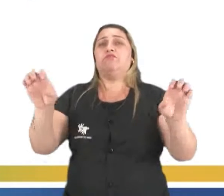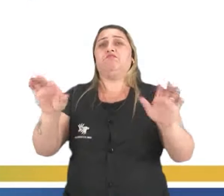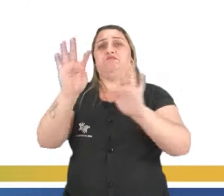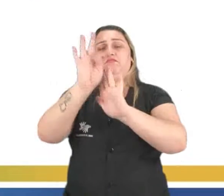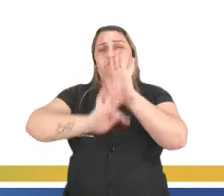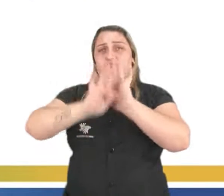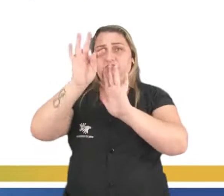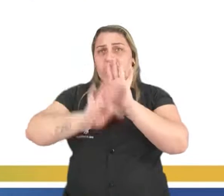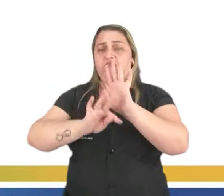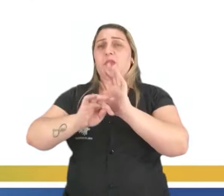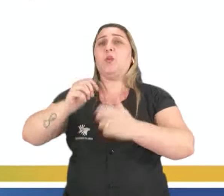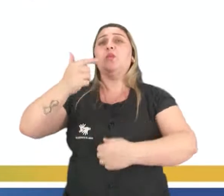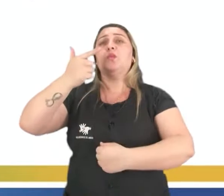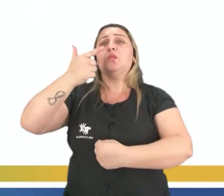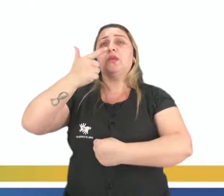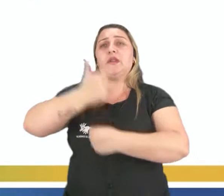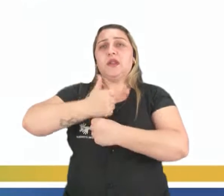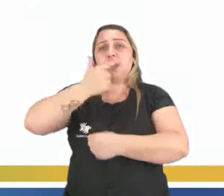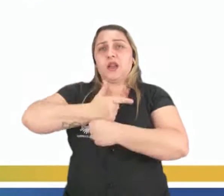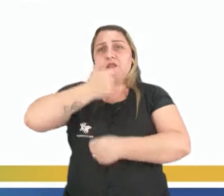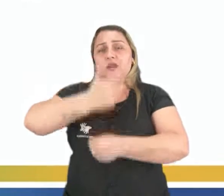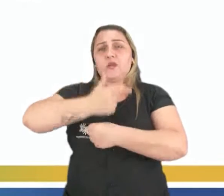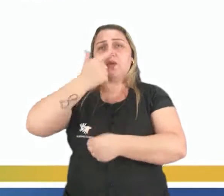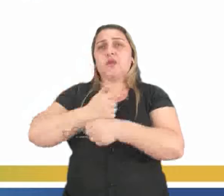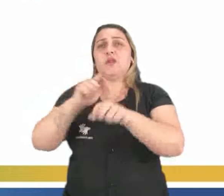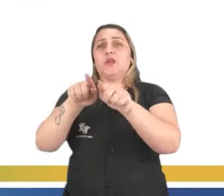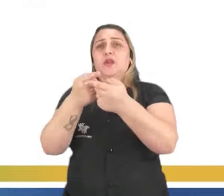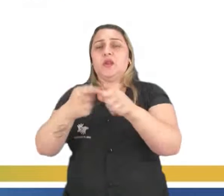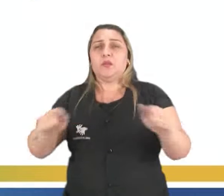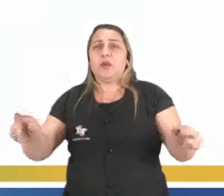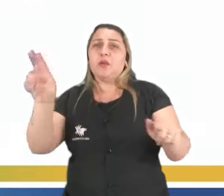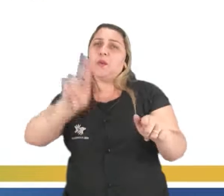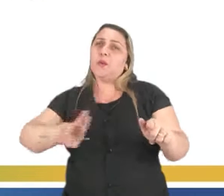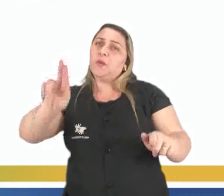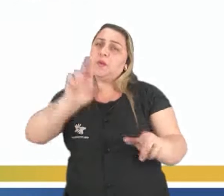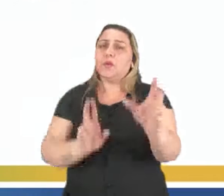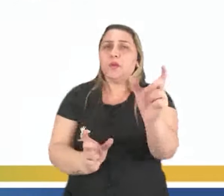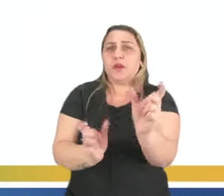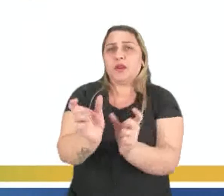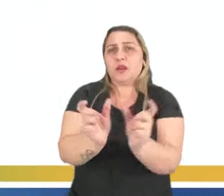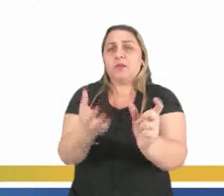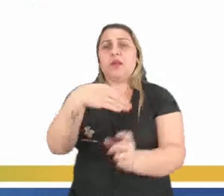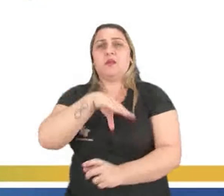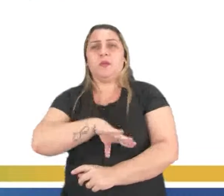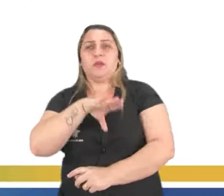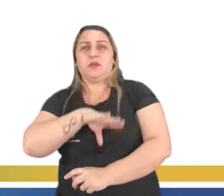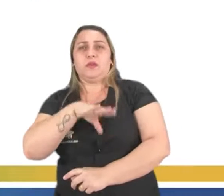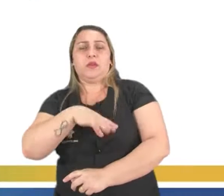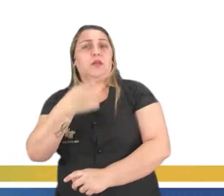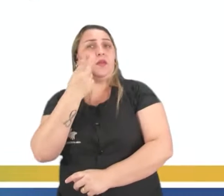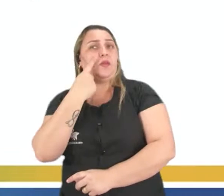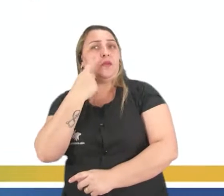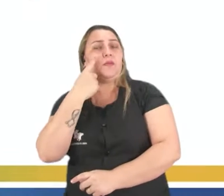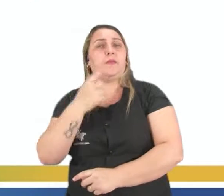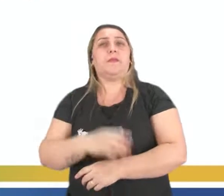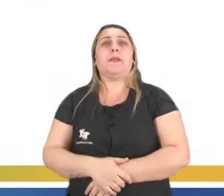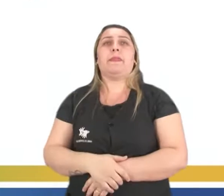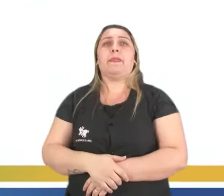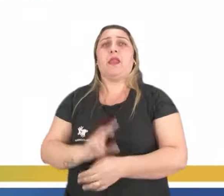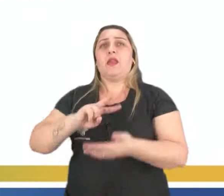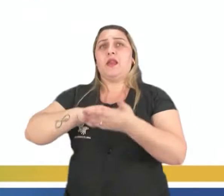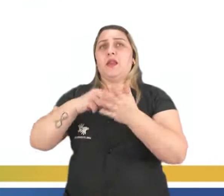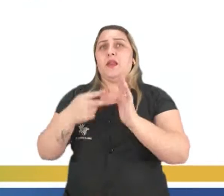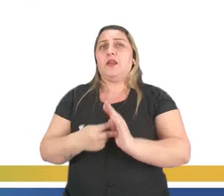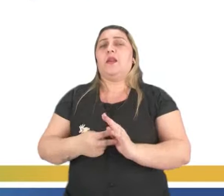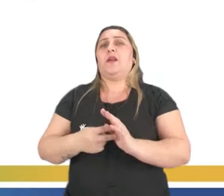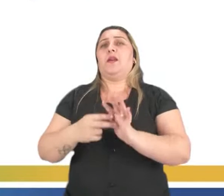tem a ver com o léxico gramatical. O léxico são o uso das palavras da língua portuguesa. Vejamos agora. O